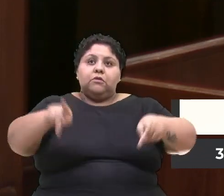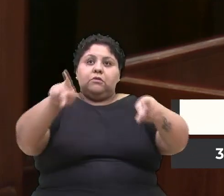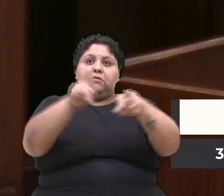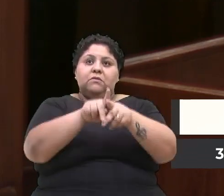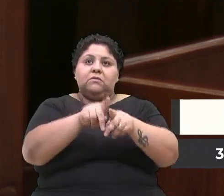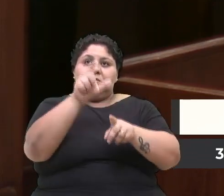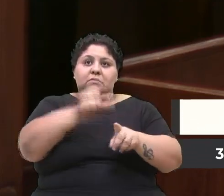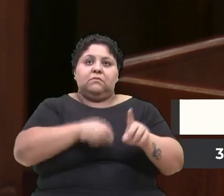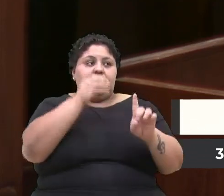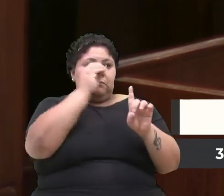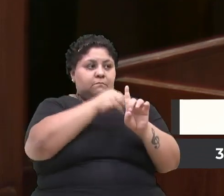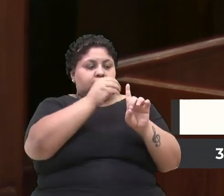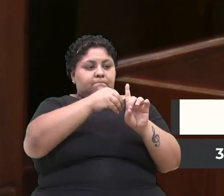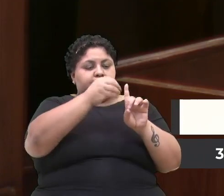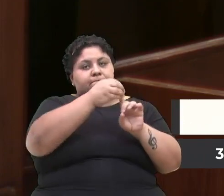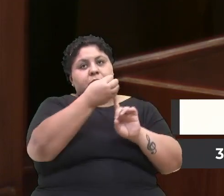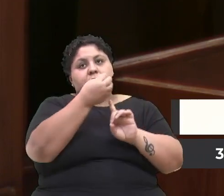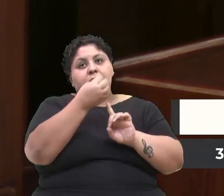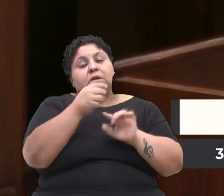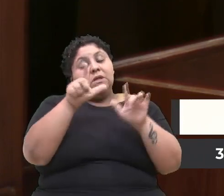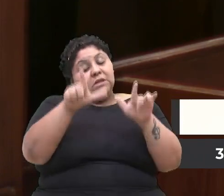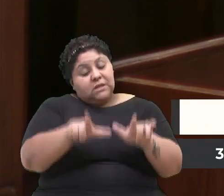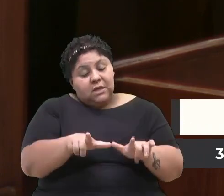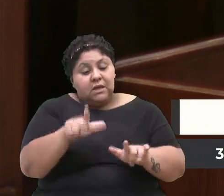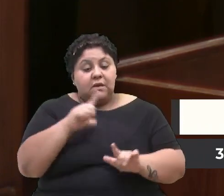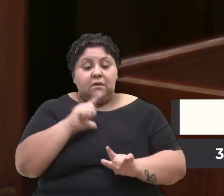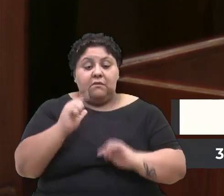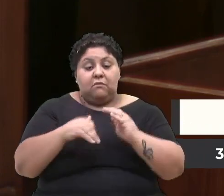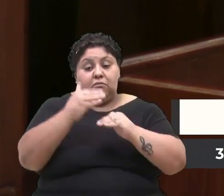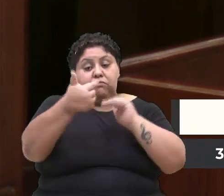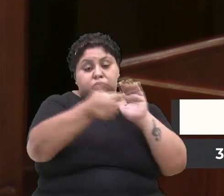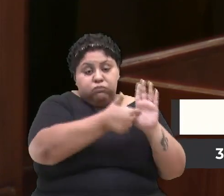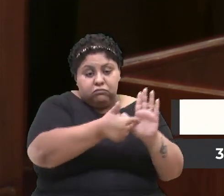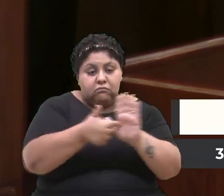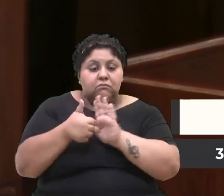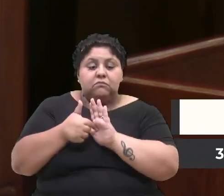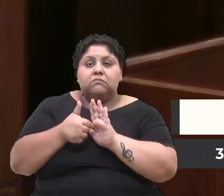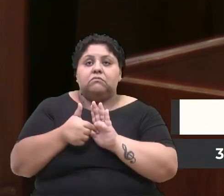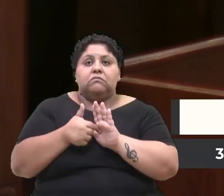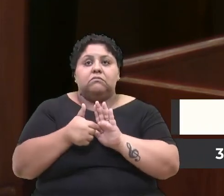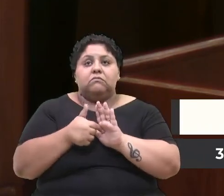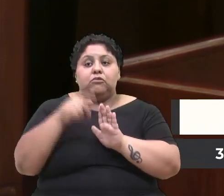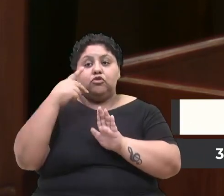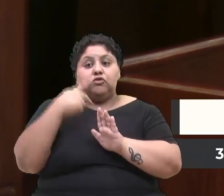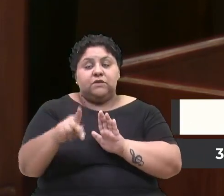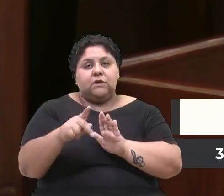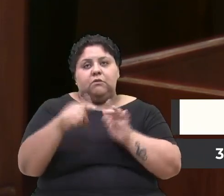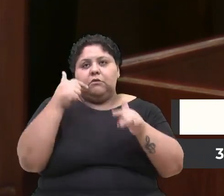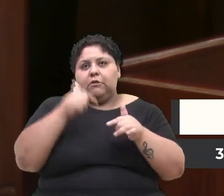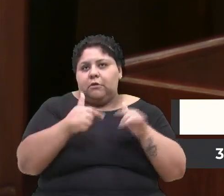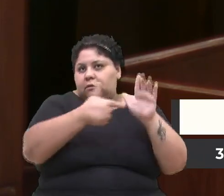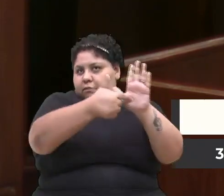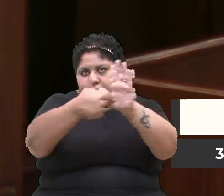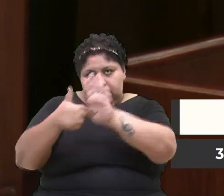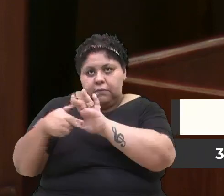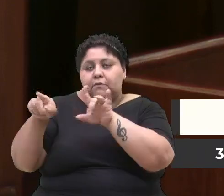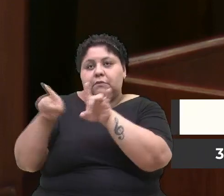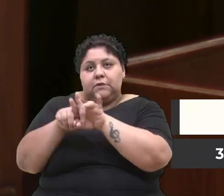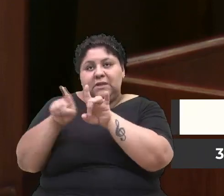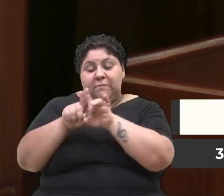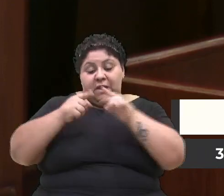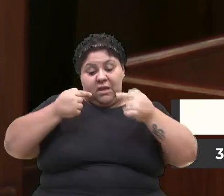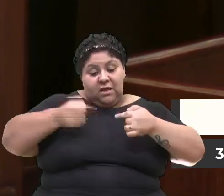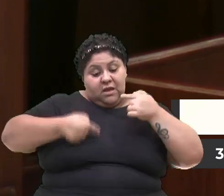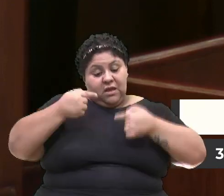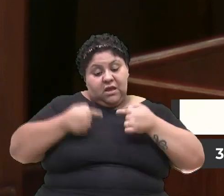de rua, onde, além de exposição dos seus trabalhos, vai ser discutido.